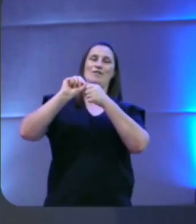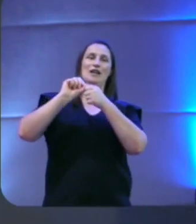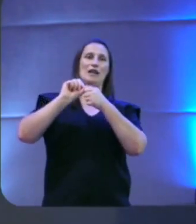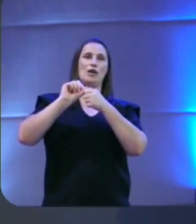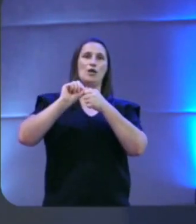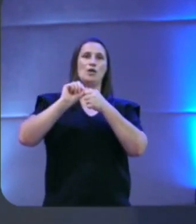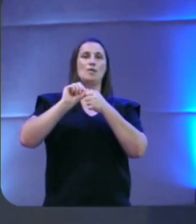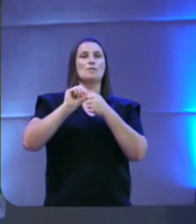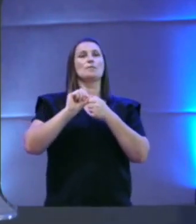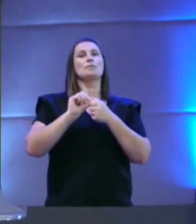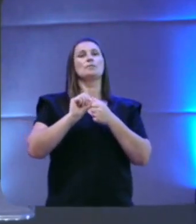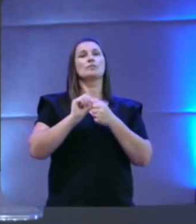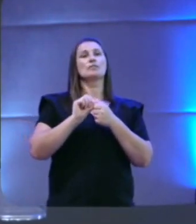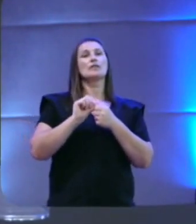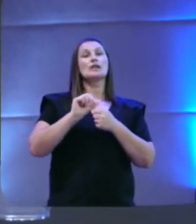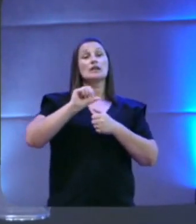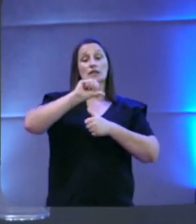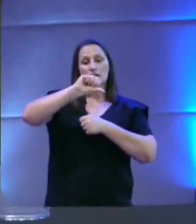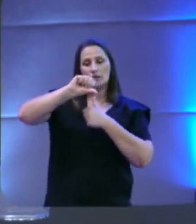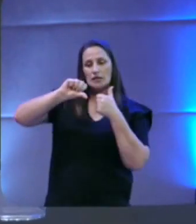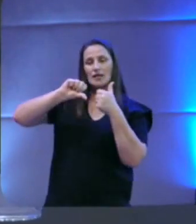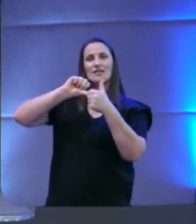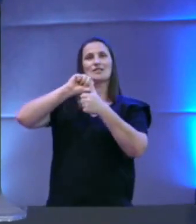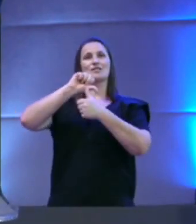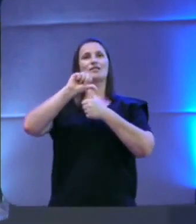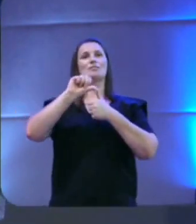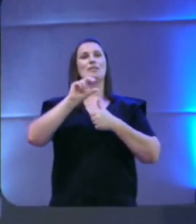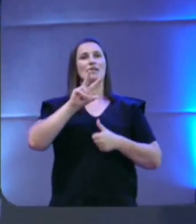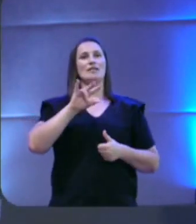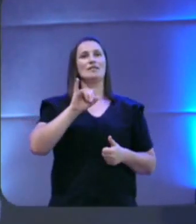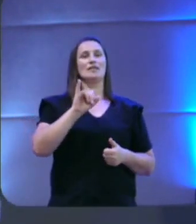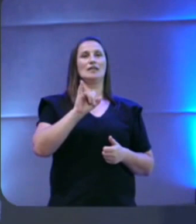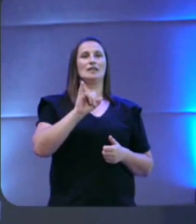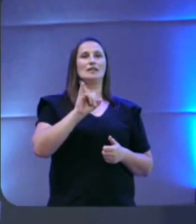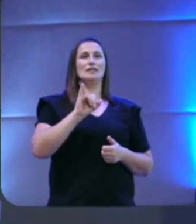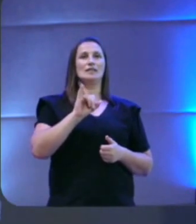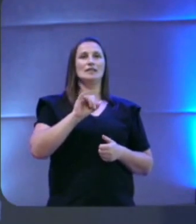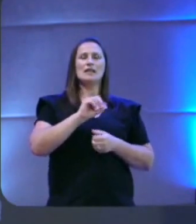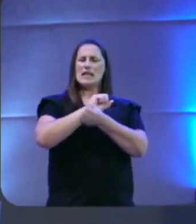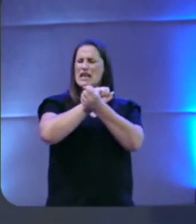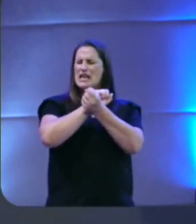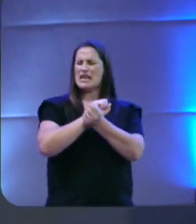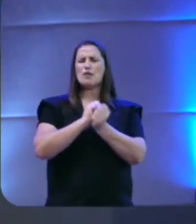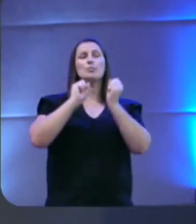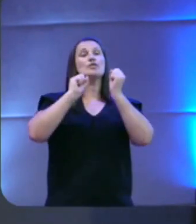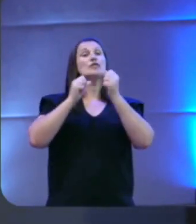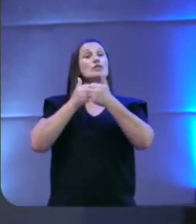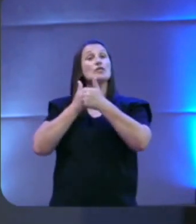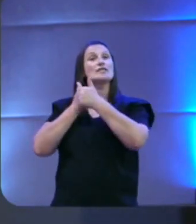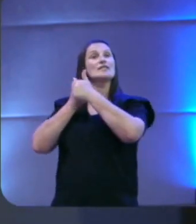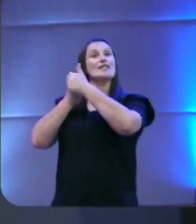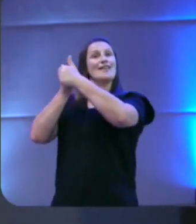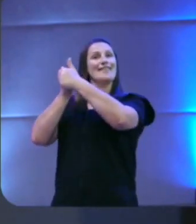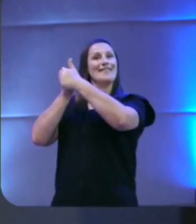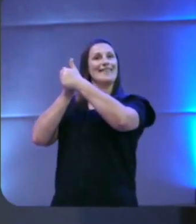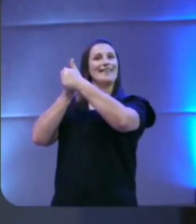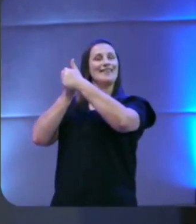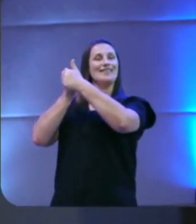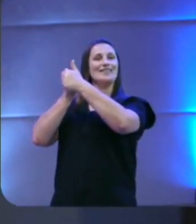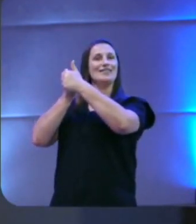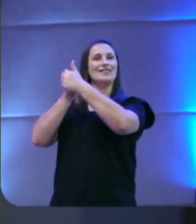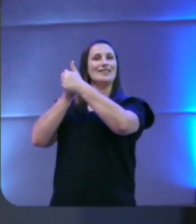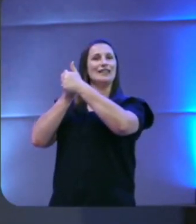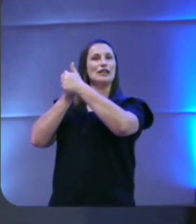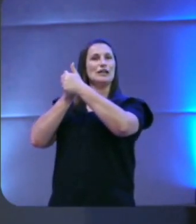vai transformar a sua vida. É impossível seguir a Jesus e permanecer o mesmo. É impossível. E agora